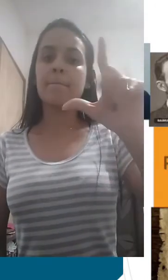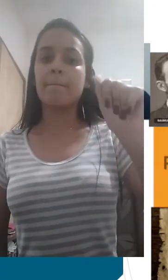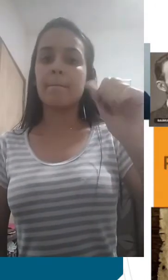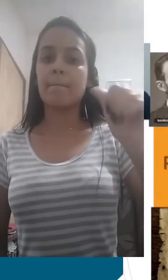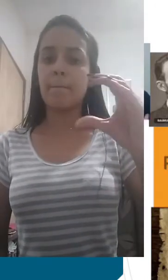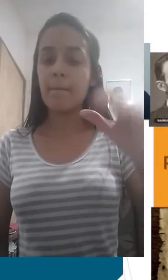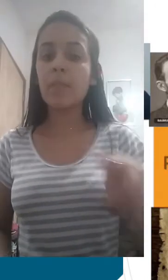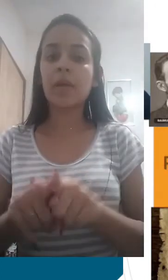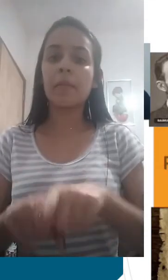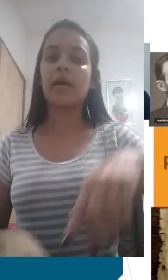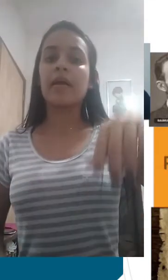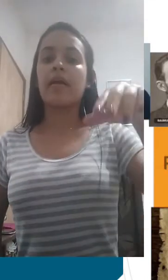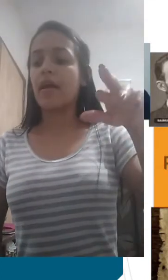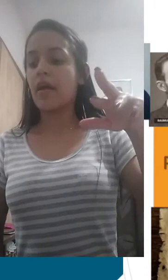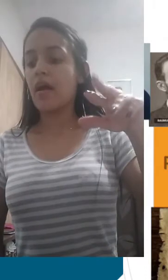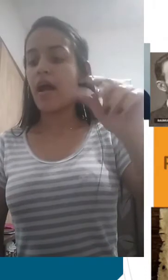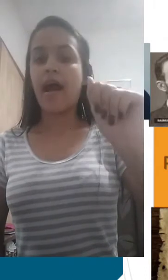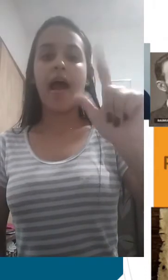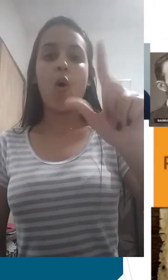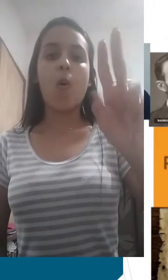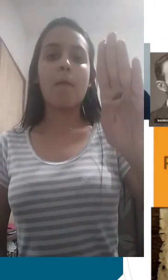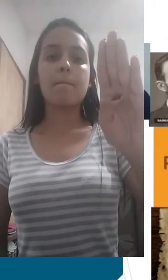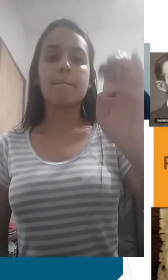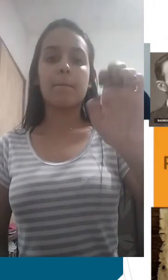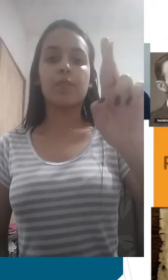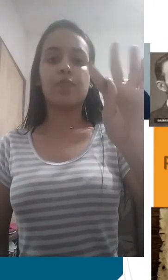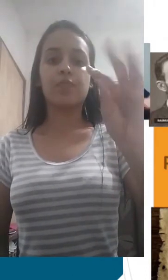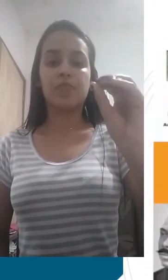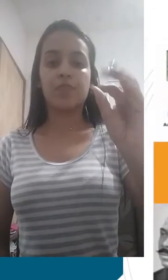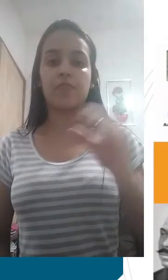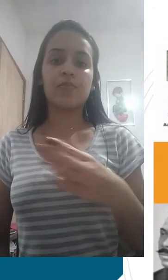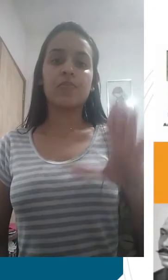Correia, Alberto de Oliveira.